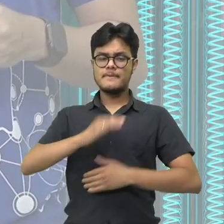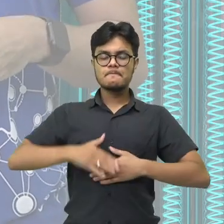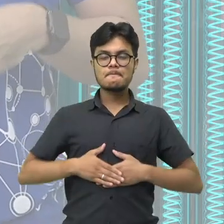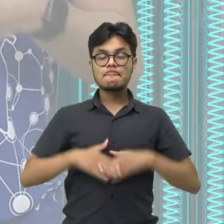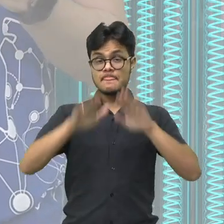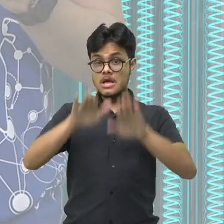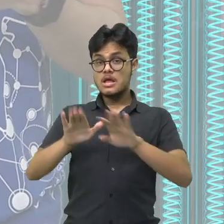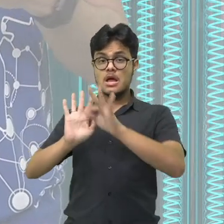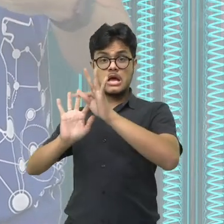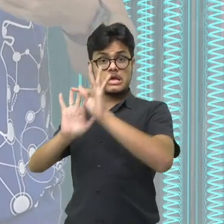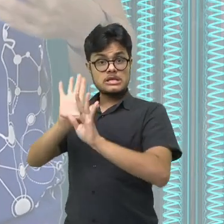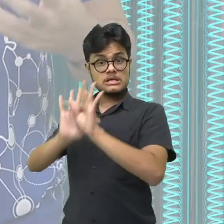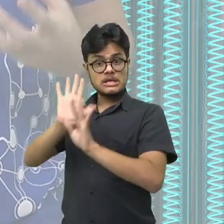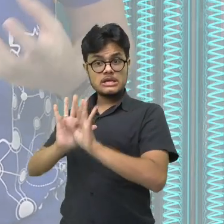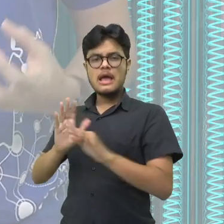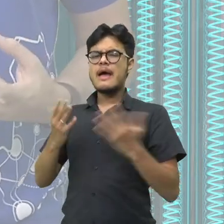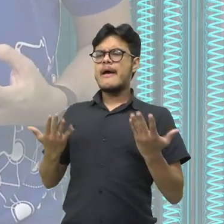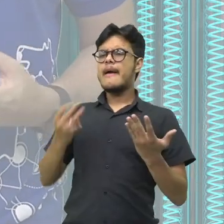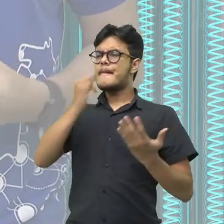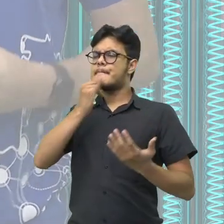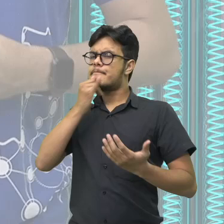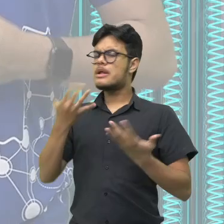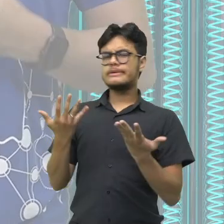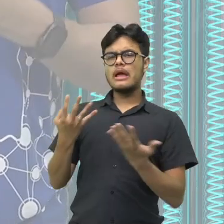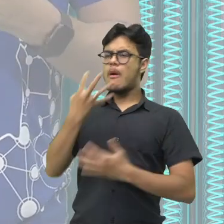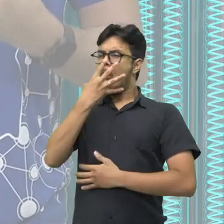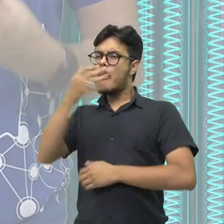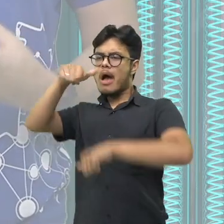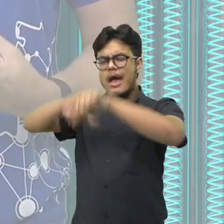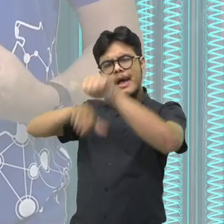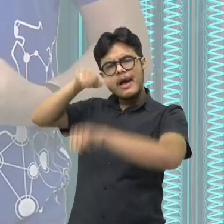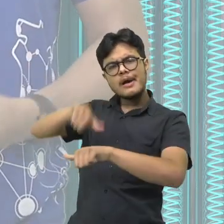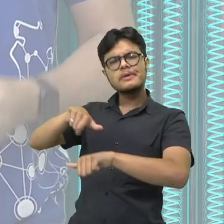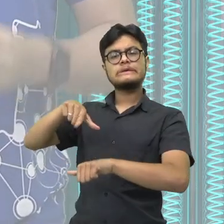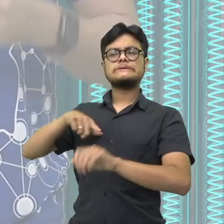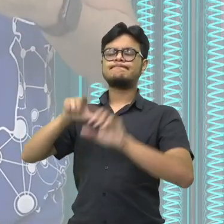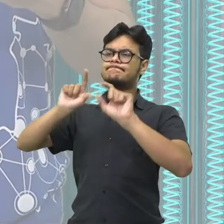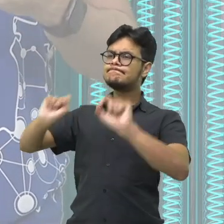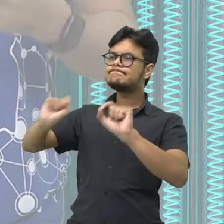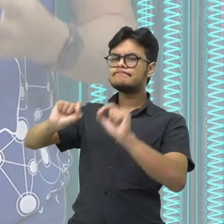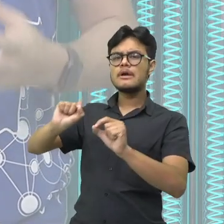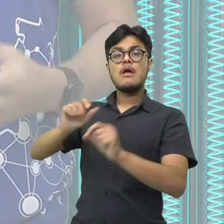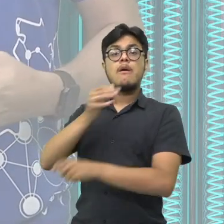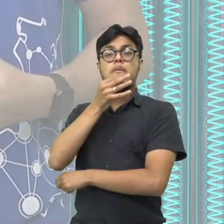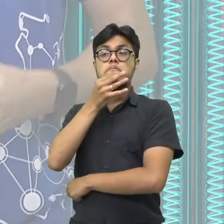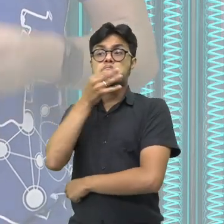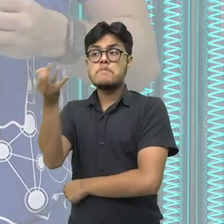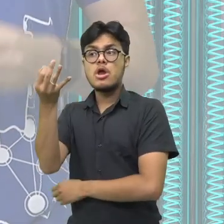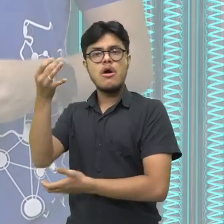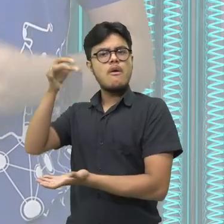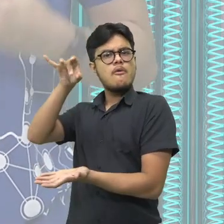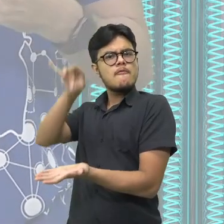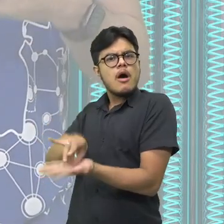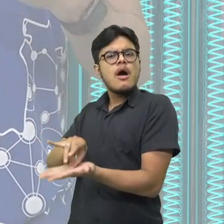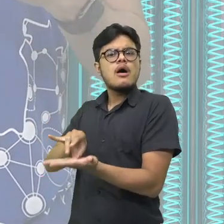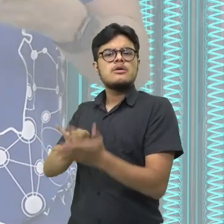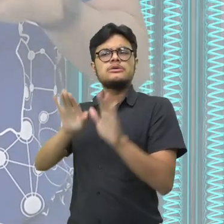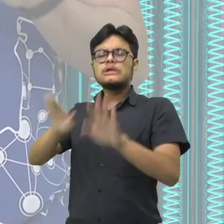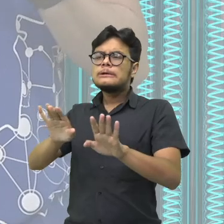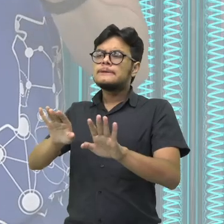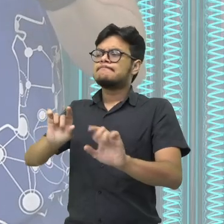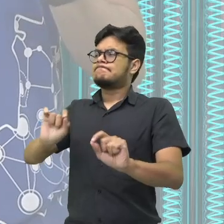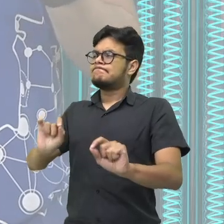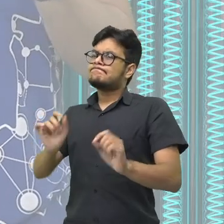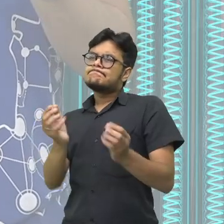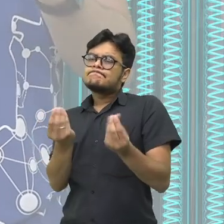já é um texto em que há uma apreciação, um juízo de valor, uma opinião, né? Eu tenho um